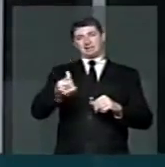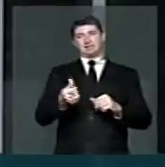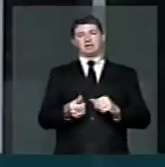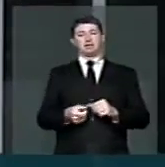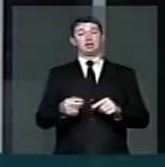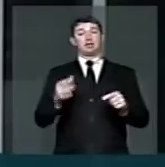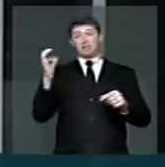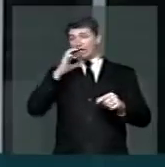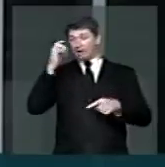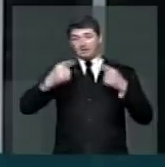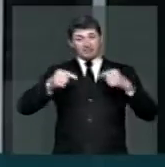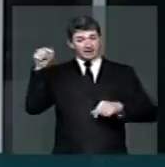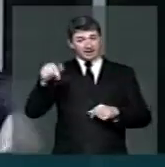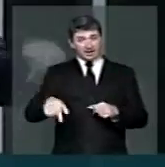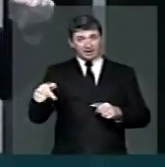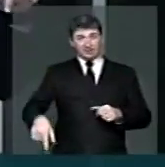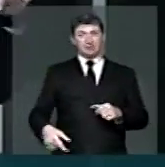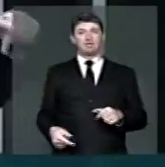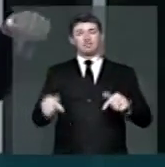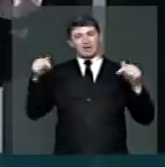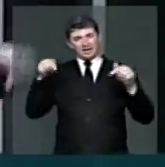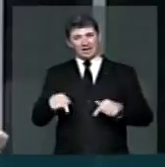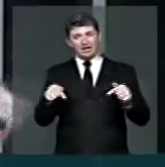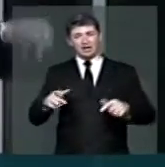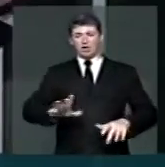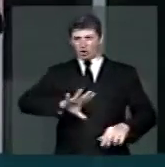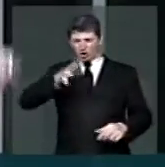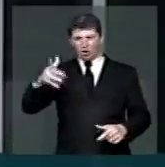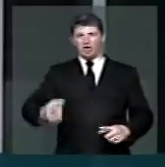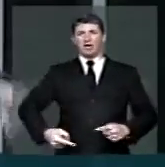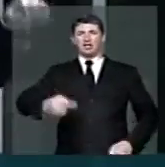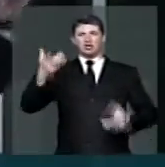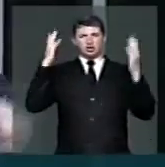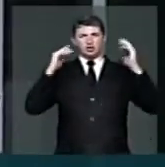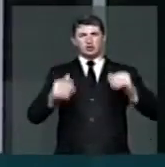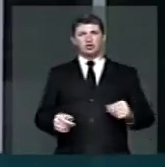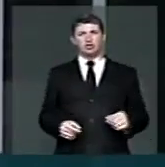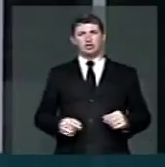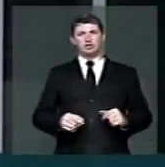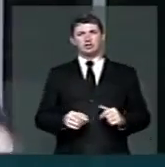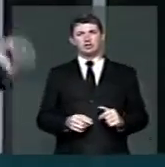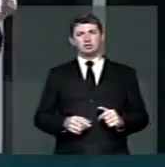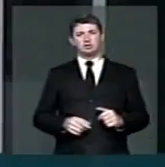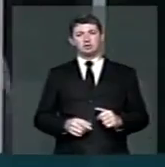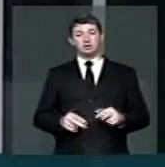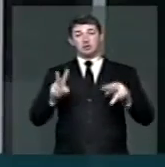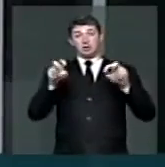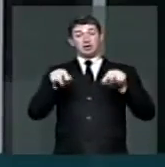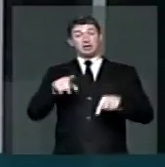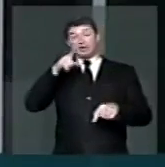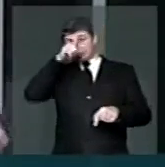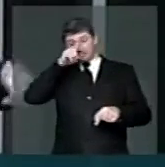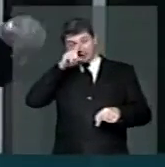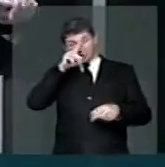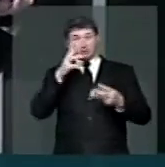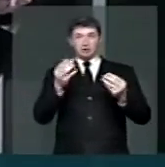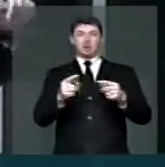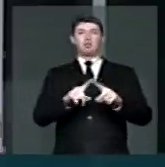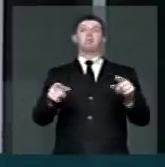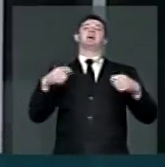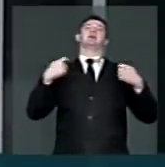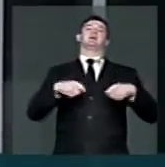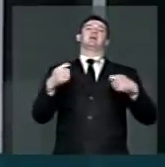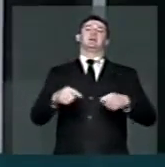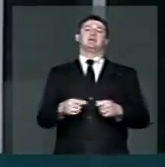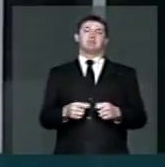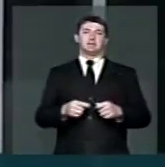forma urgente, célere, que esta casa tenha a coragem de discutir, de abrir a discussão de um tema tão polêmico, mas que é